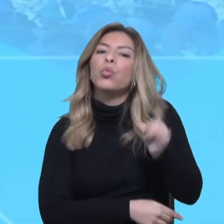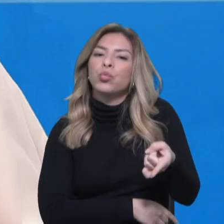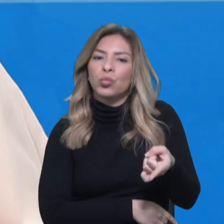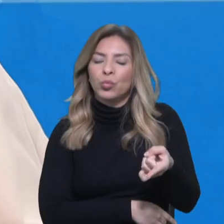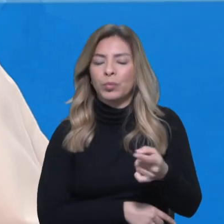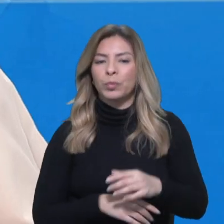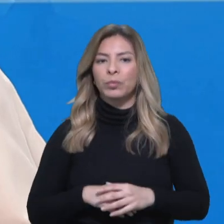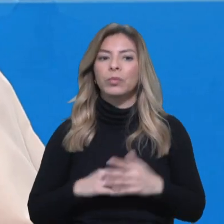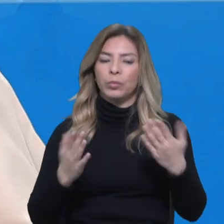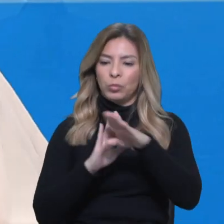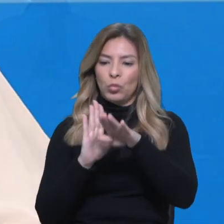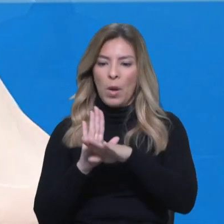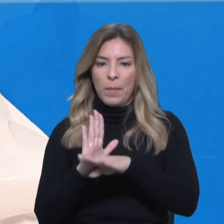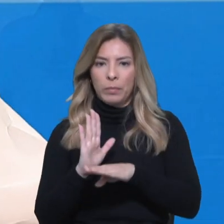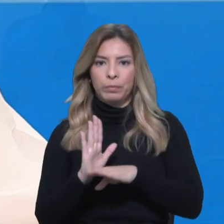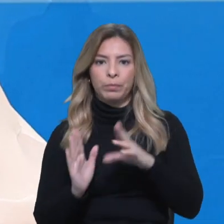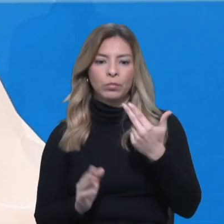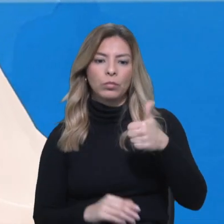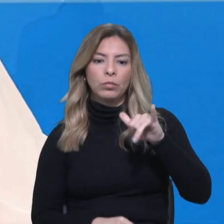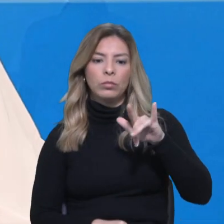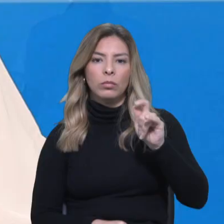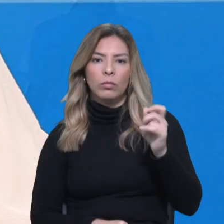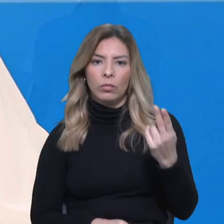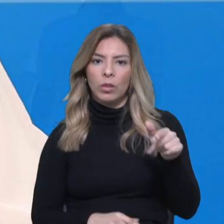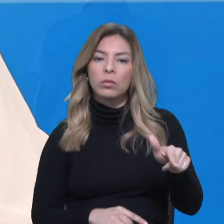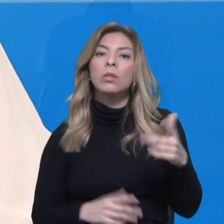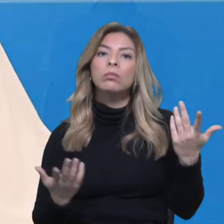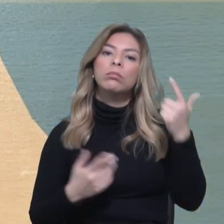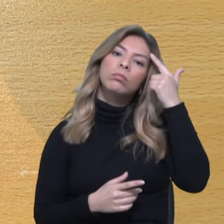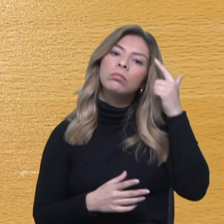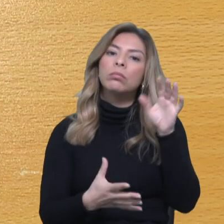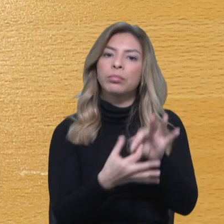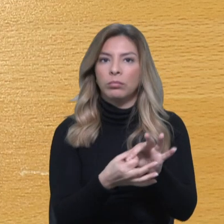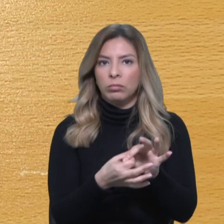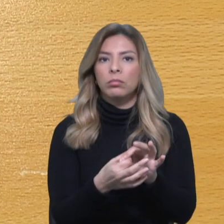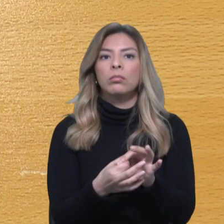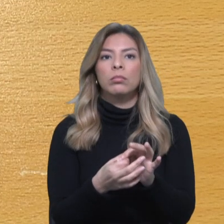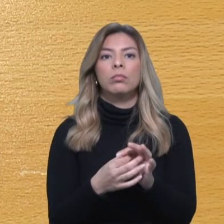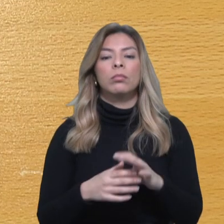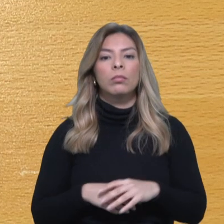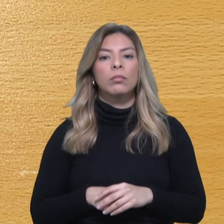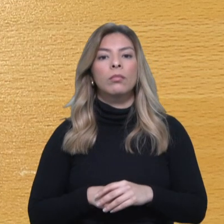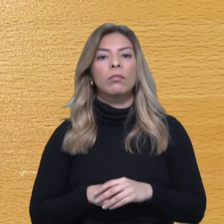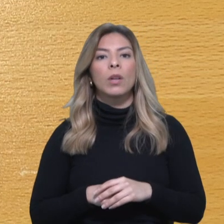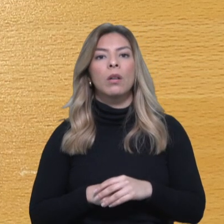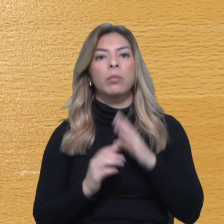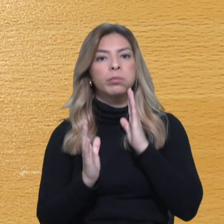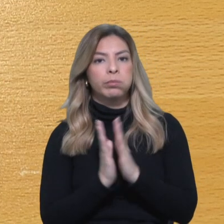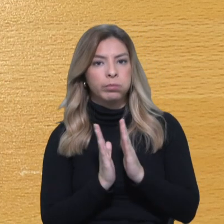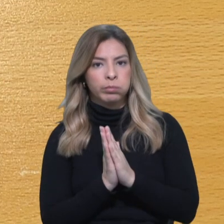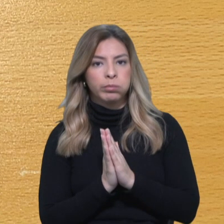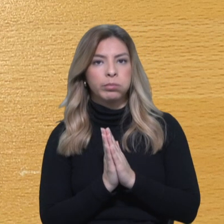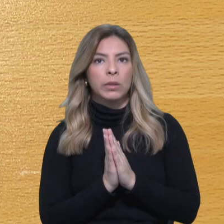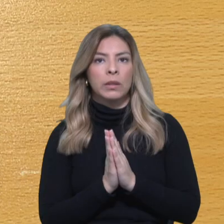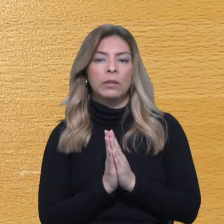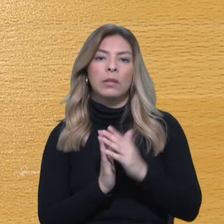Então, o programa do Jubileu da Vida Consagrada inicia com a Eucaristia na Basílica da Santíssima Trindade,